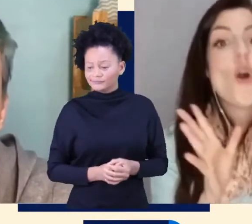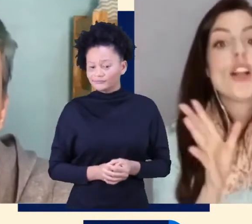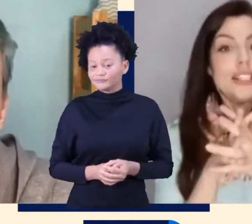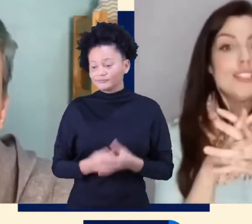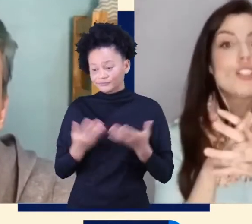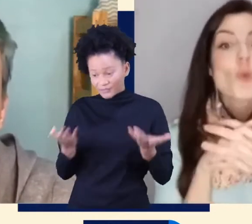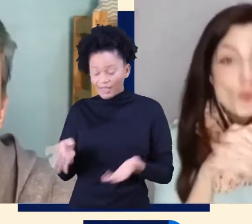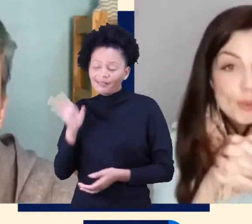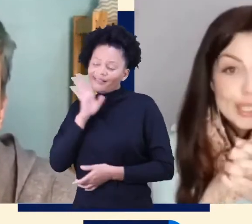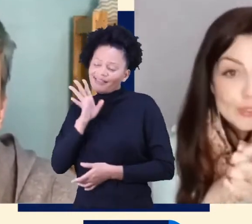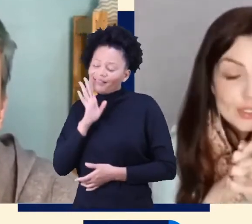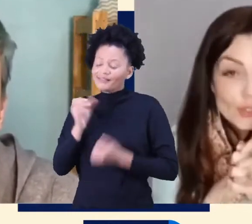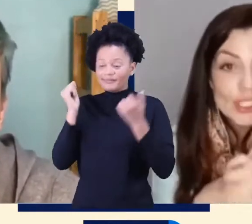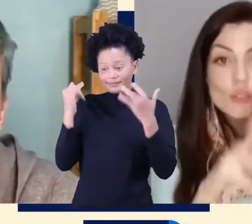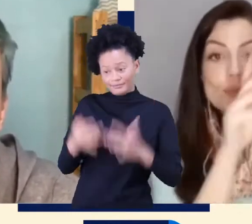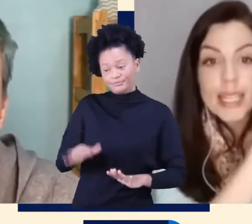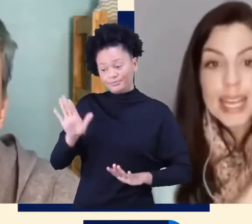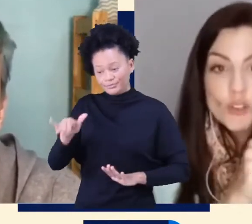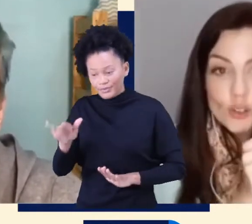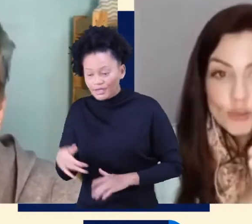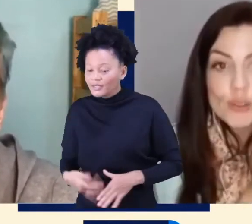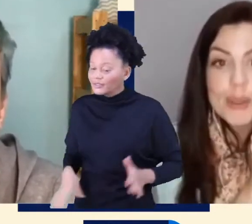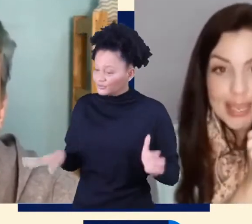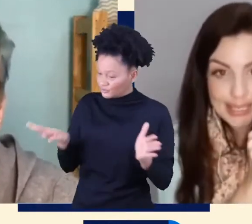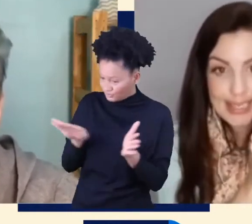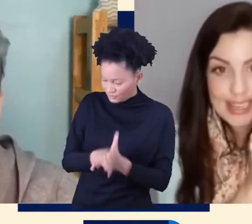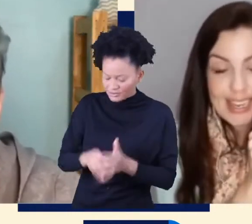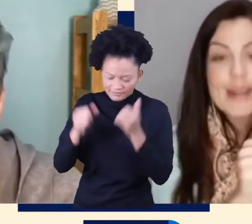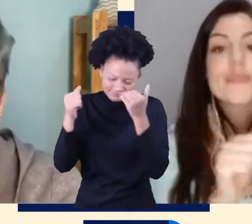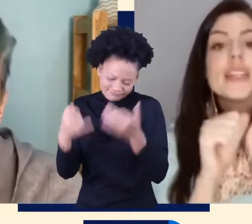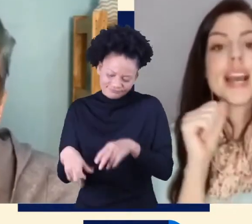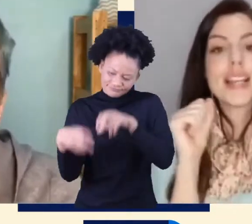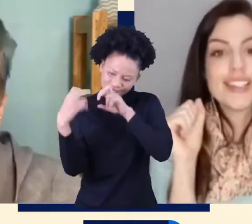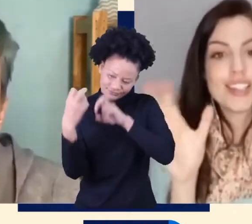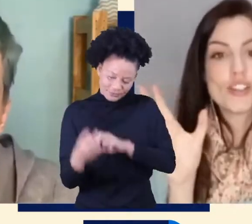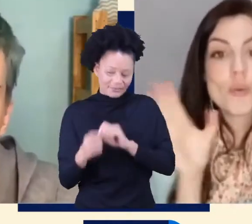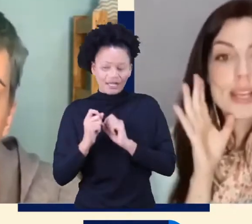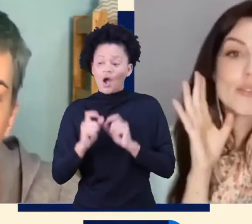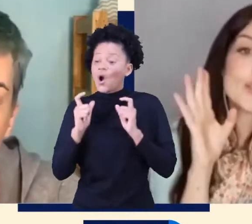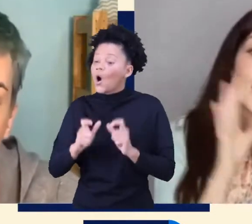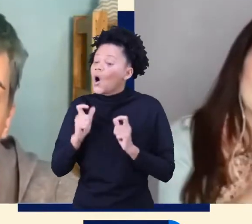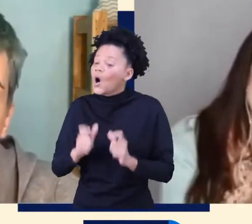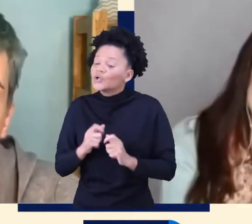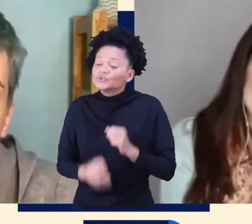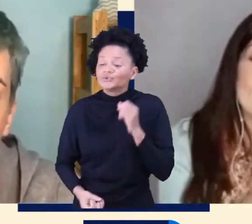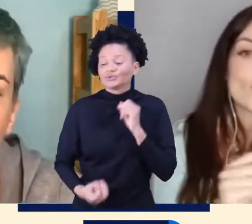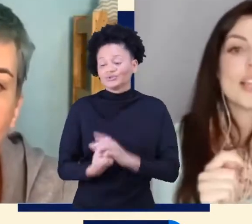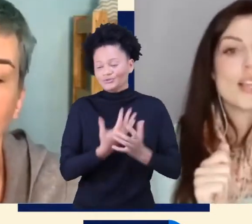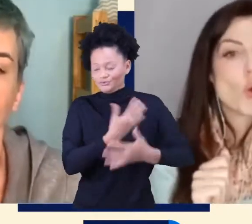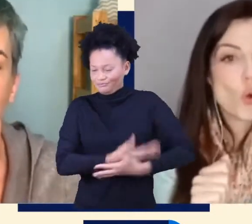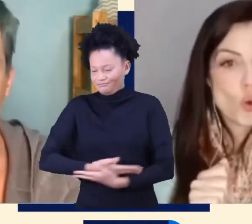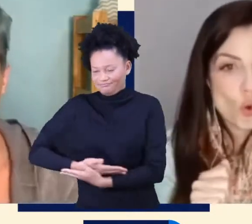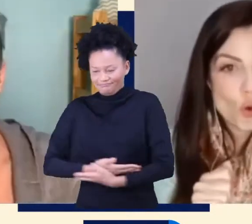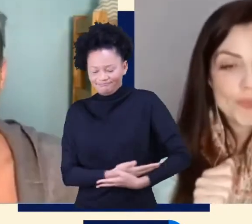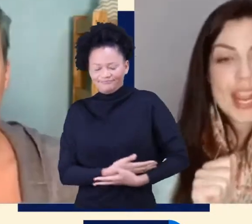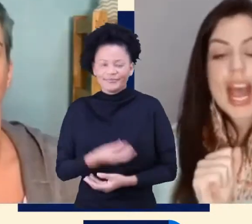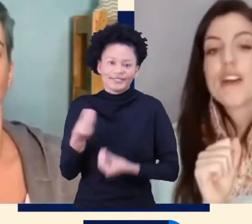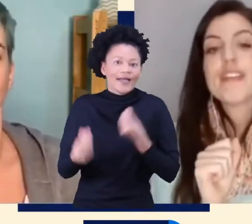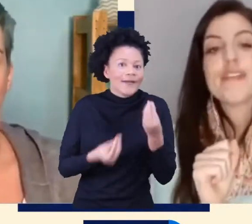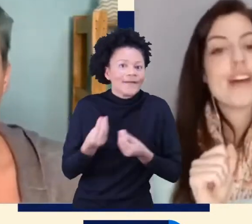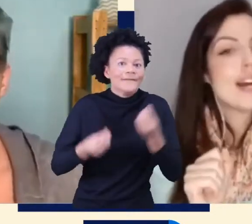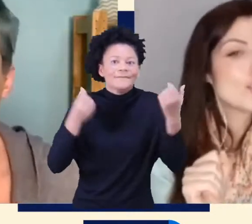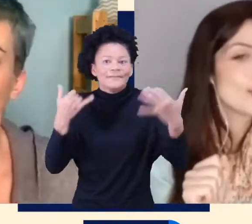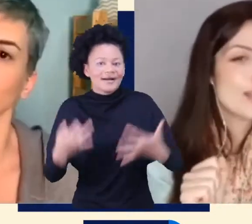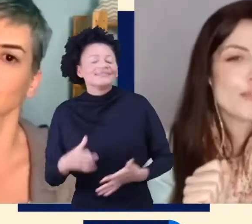explicar. Olha, chegou o momento, então deixa eu te explicar de onde vêm os bebês. E aí, gente, como é que eu vou explicar isso, Carol? Tem Gogô,